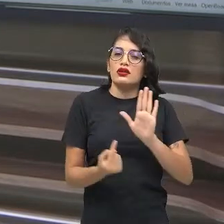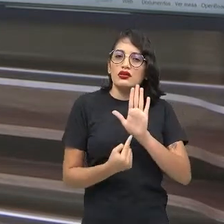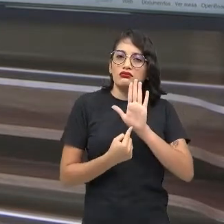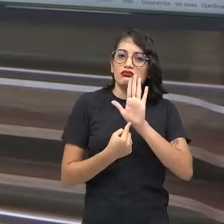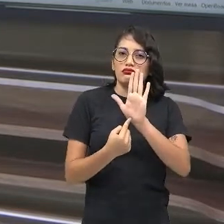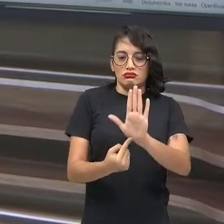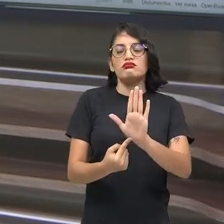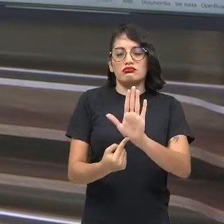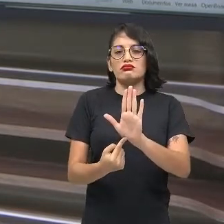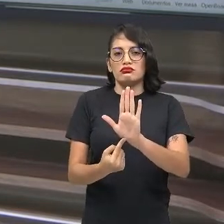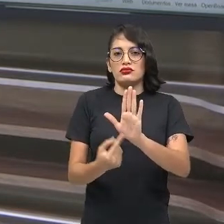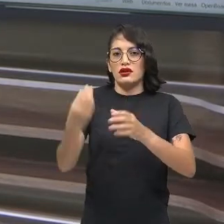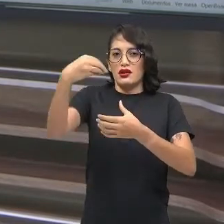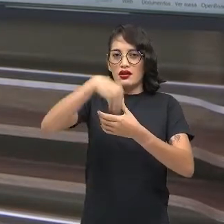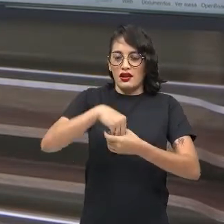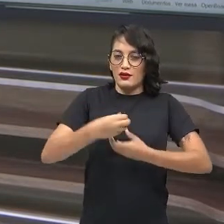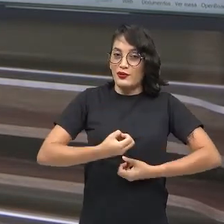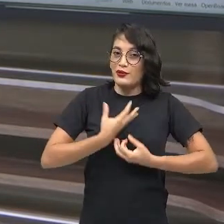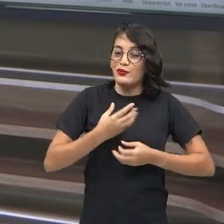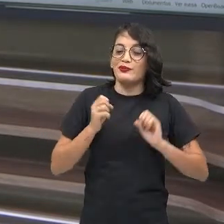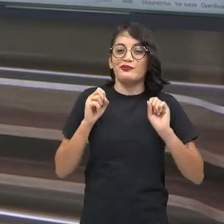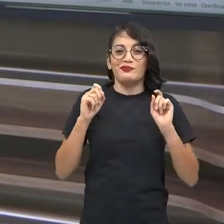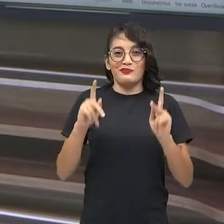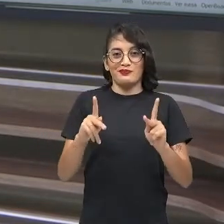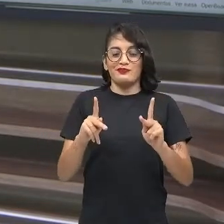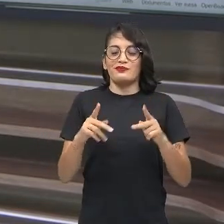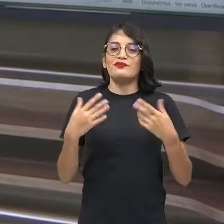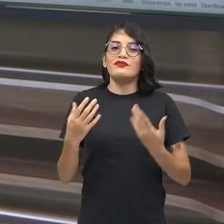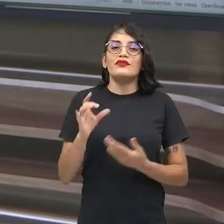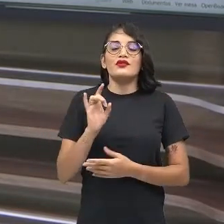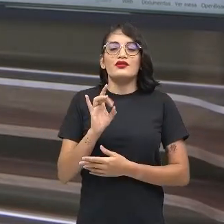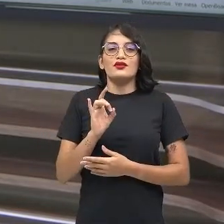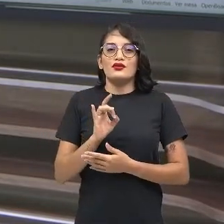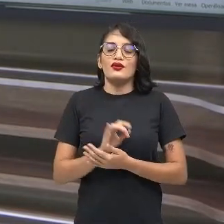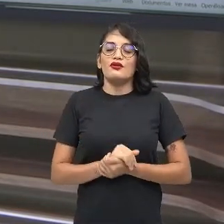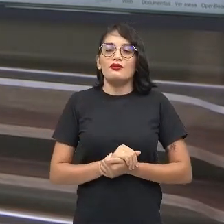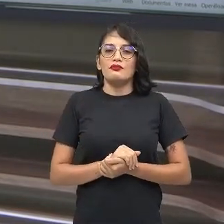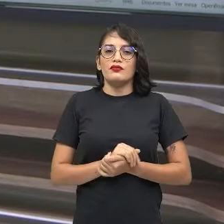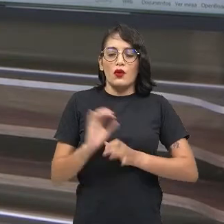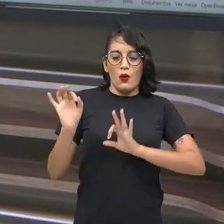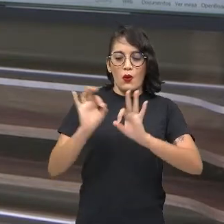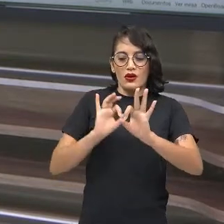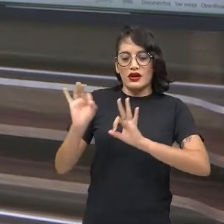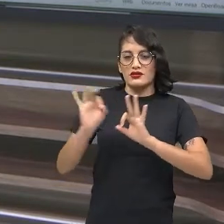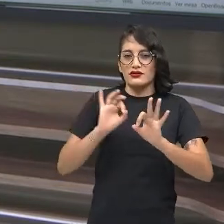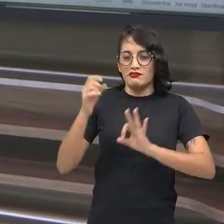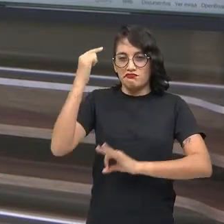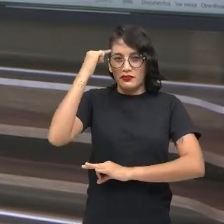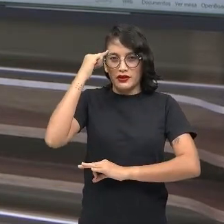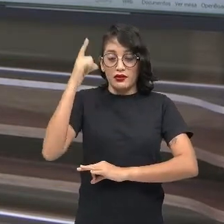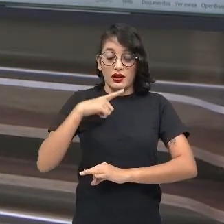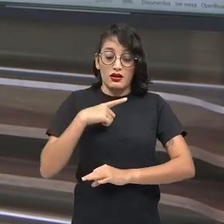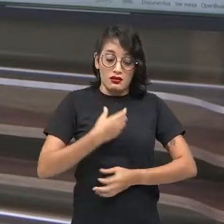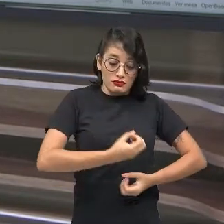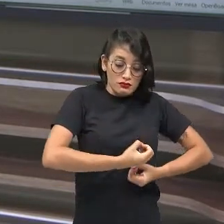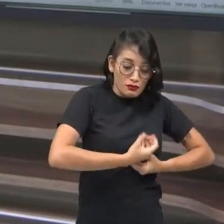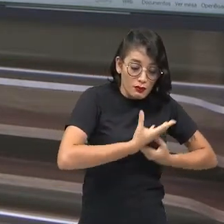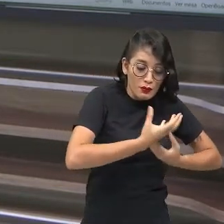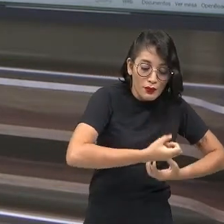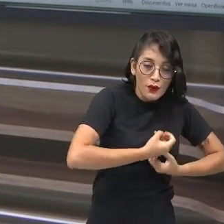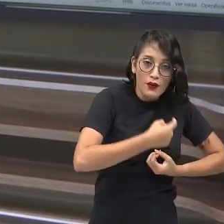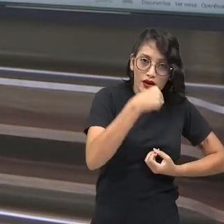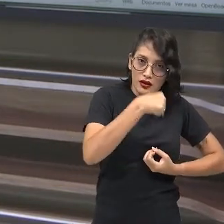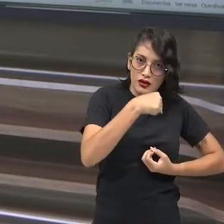de tal forma no poema. Tá bom? Então, só reorganizando aqui, ó. Nós temos o poema. Nós